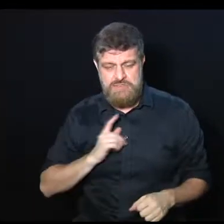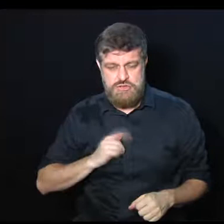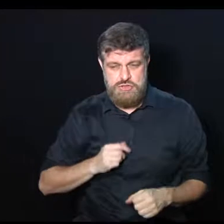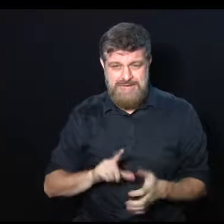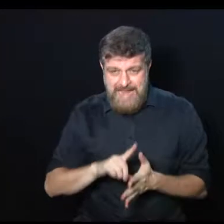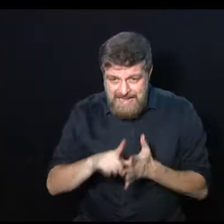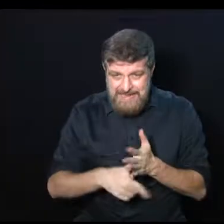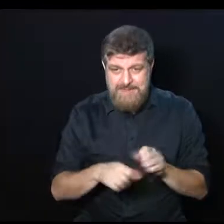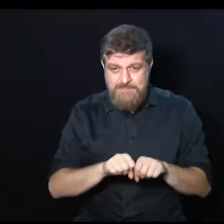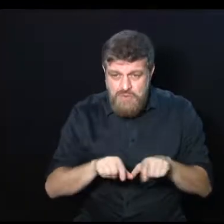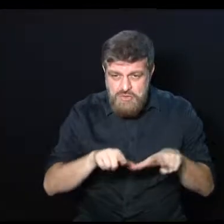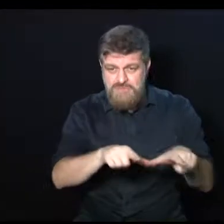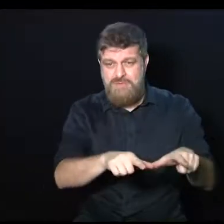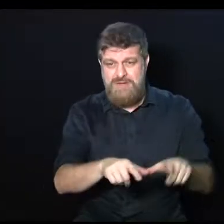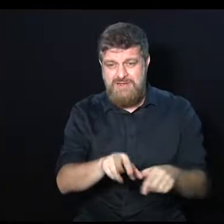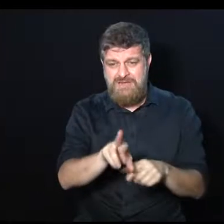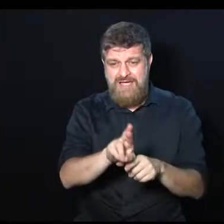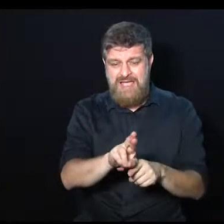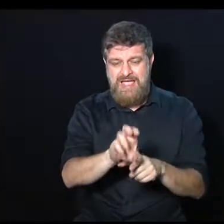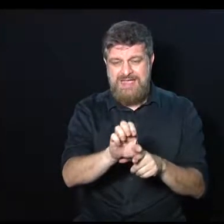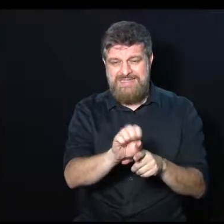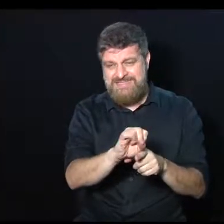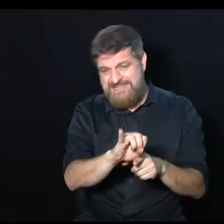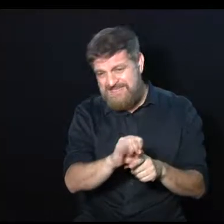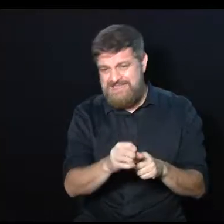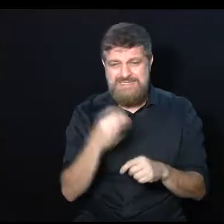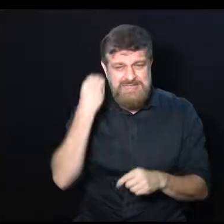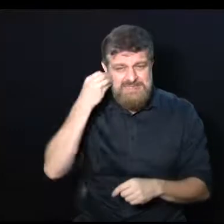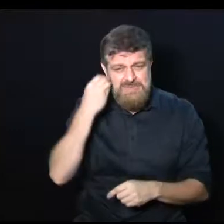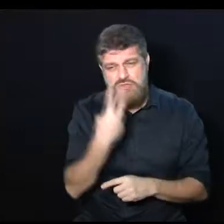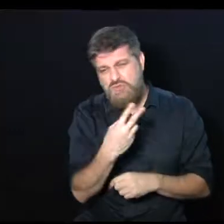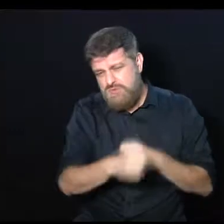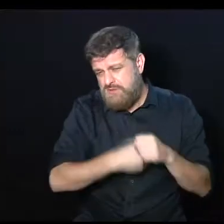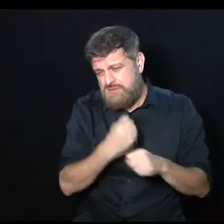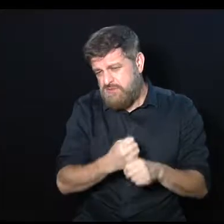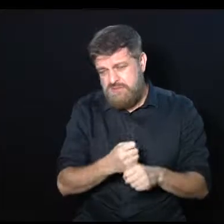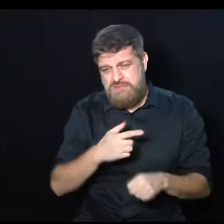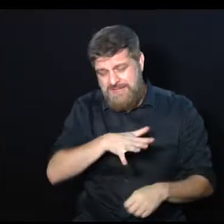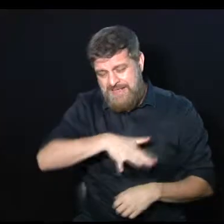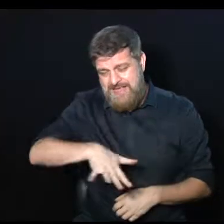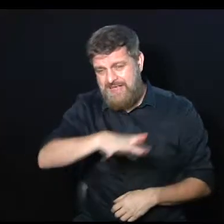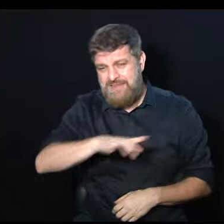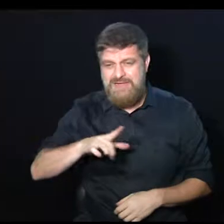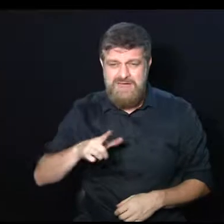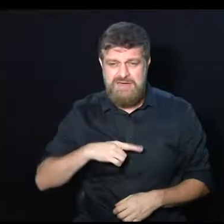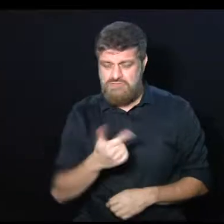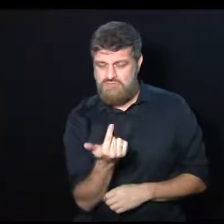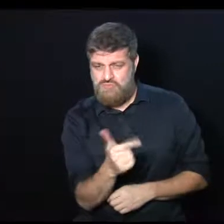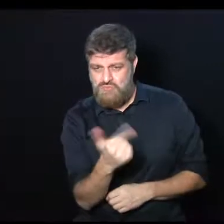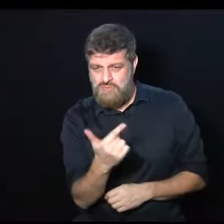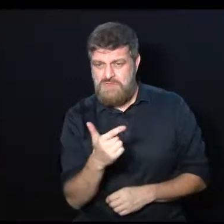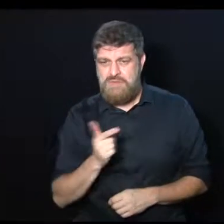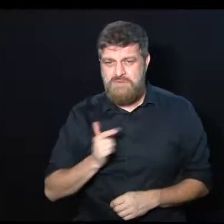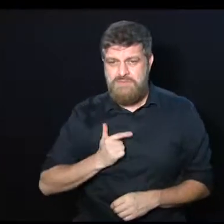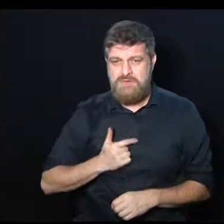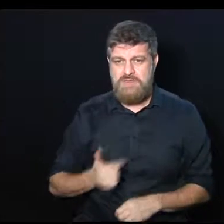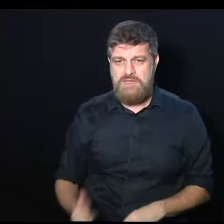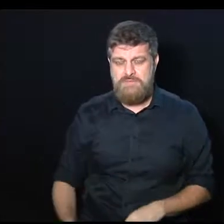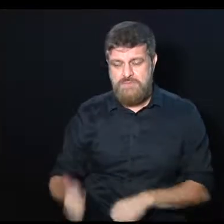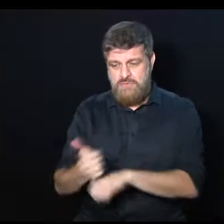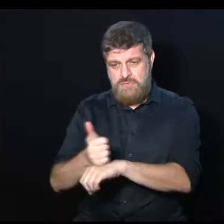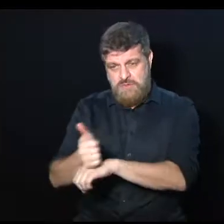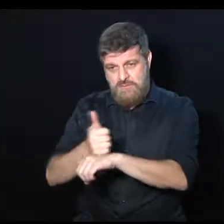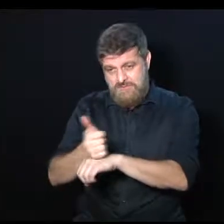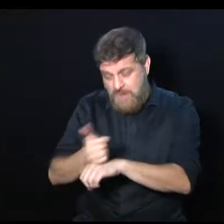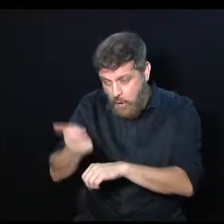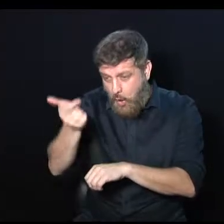farmacêuticos e enfermeiros. E isso ainda não foi iniciado na Unicamp, na nossa área. Nós temos residência multiprofissional na Unicamp em outras